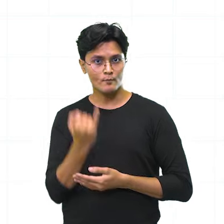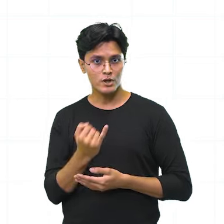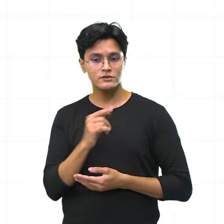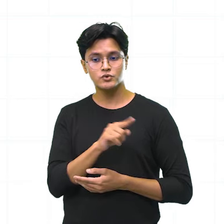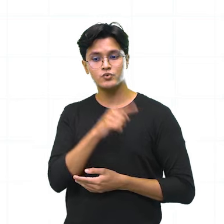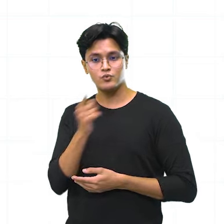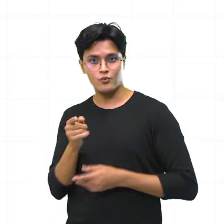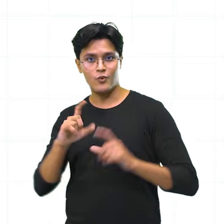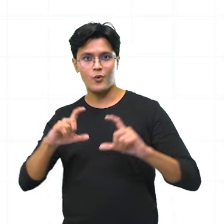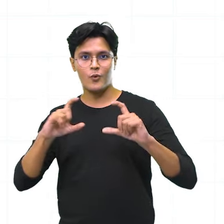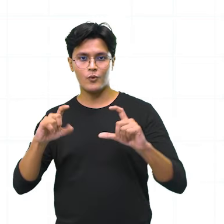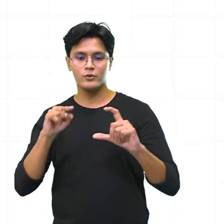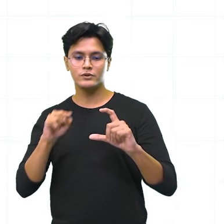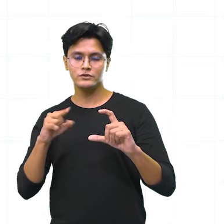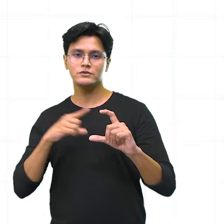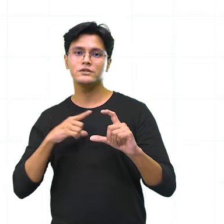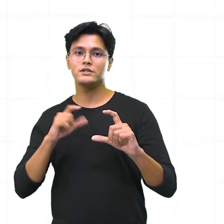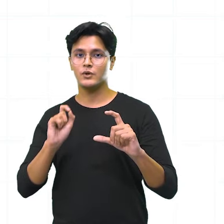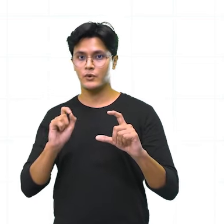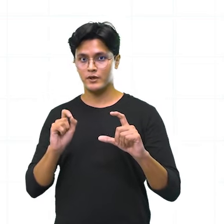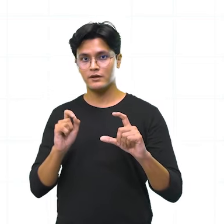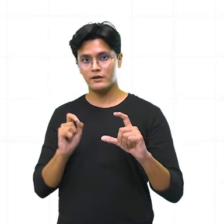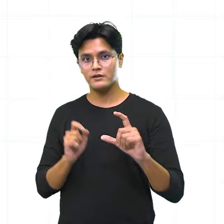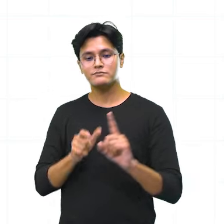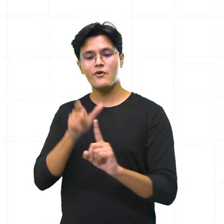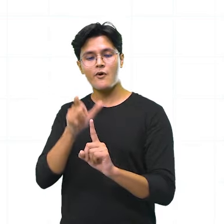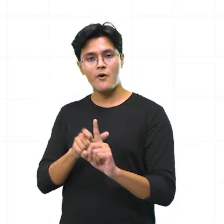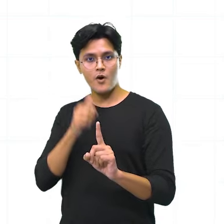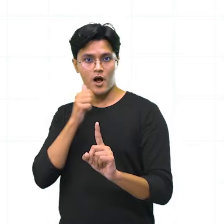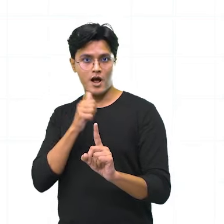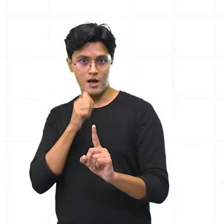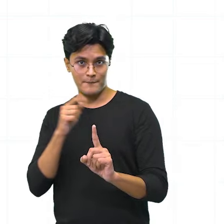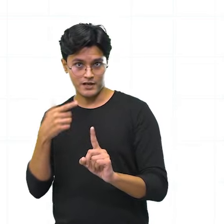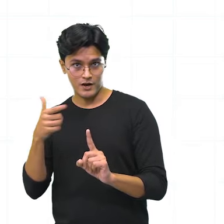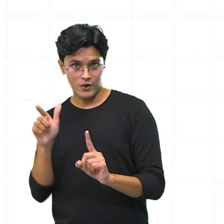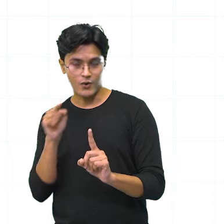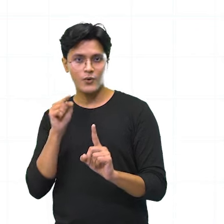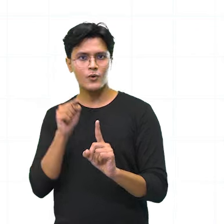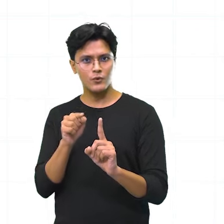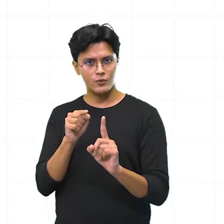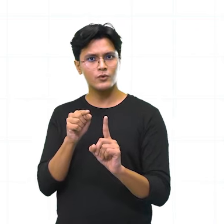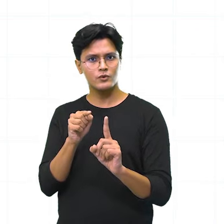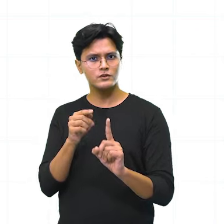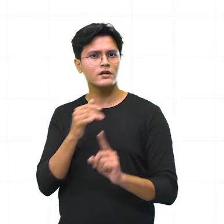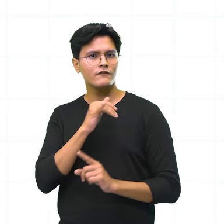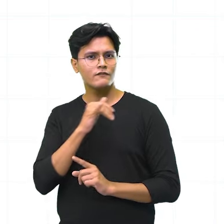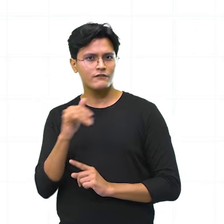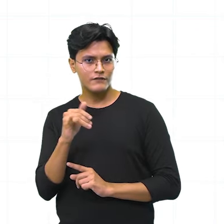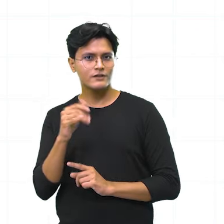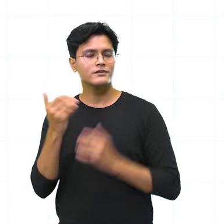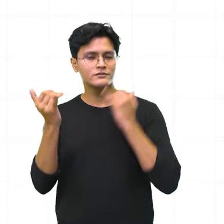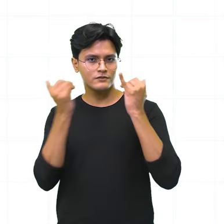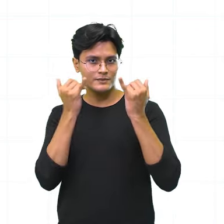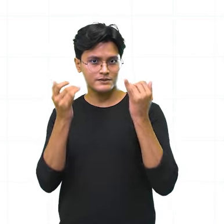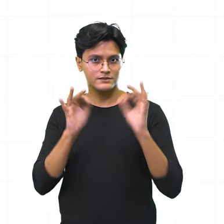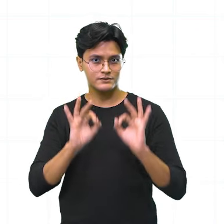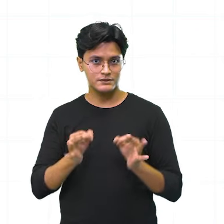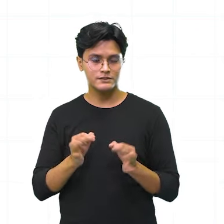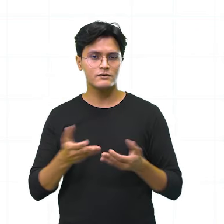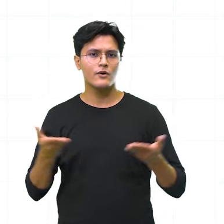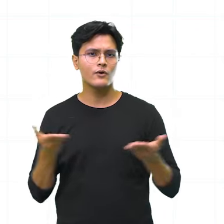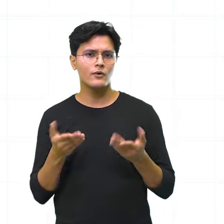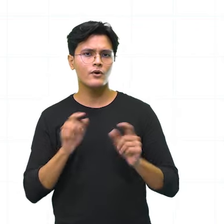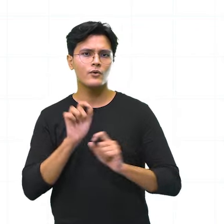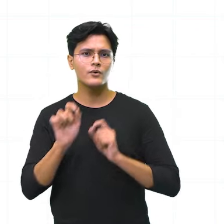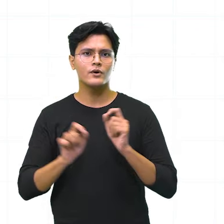outro quadrinho, temos então a amiga já passando essa informação, certo? Nós vamos ver